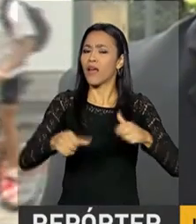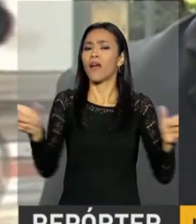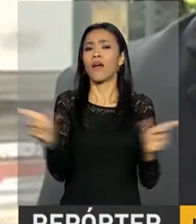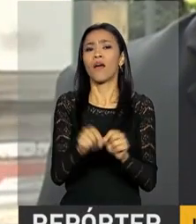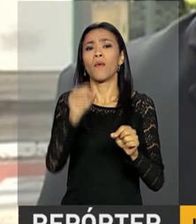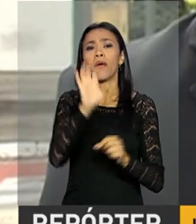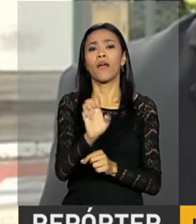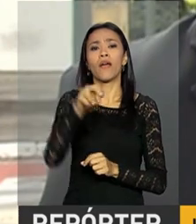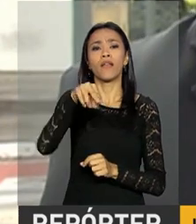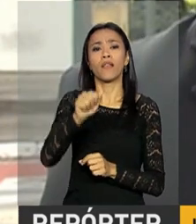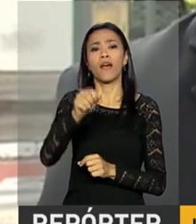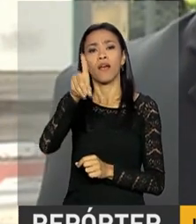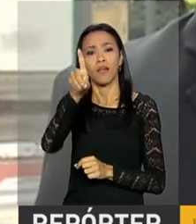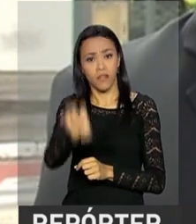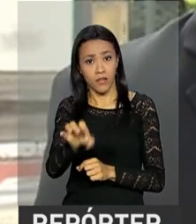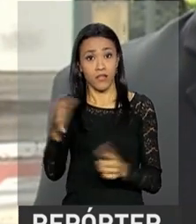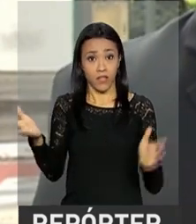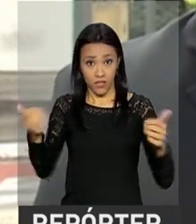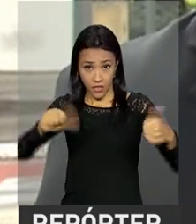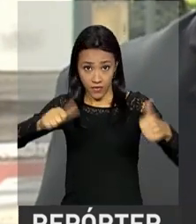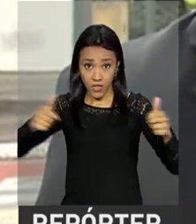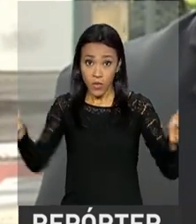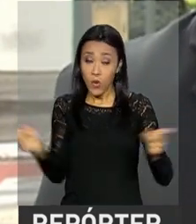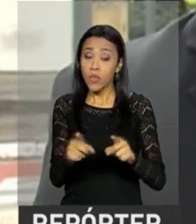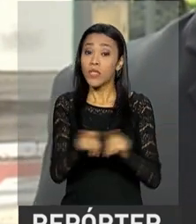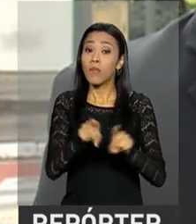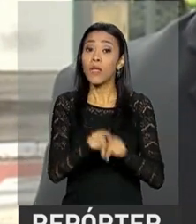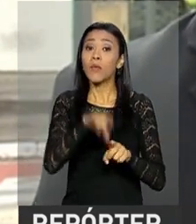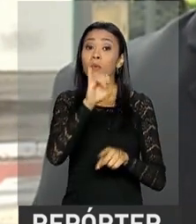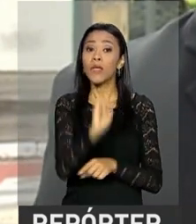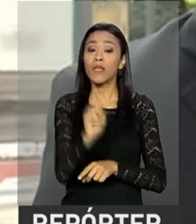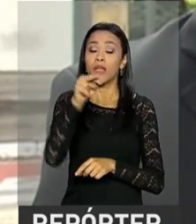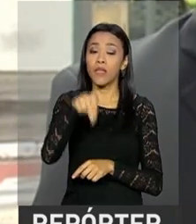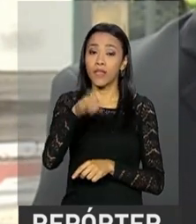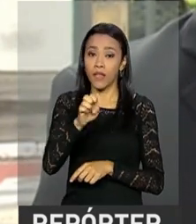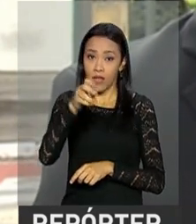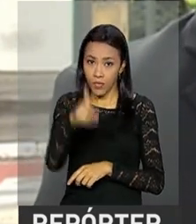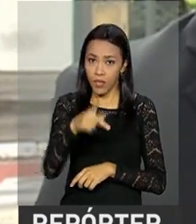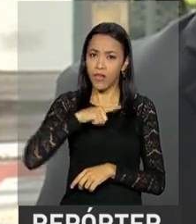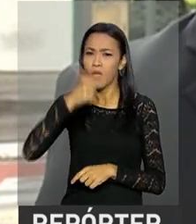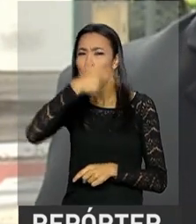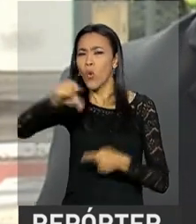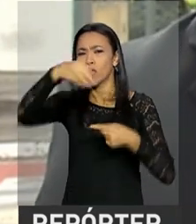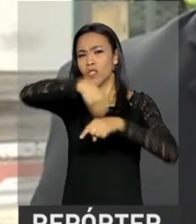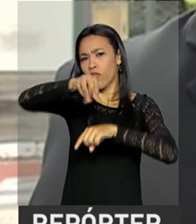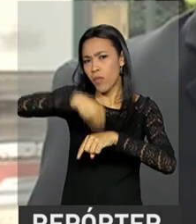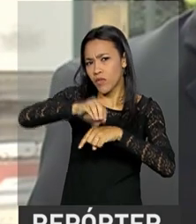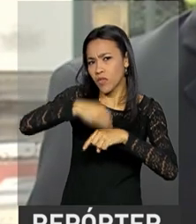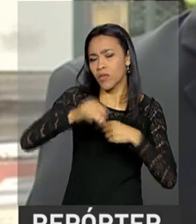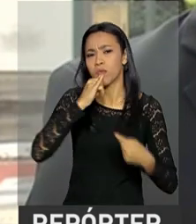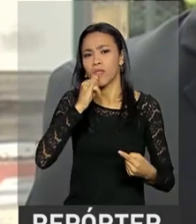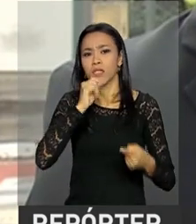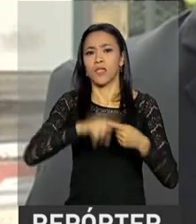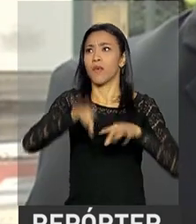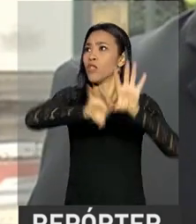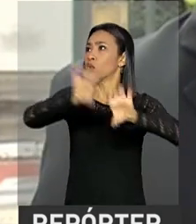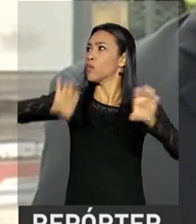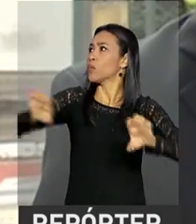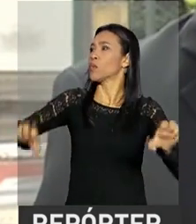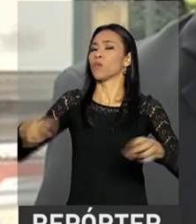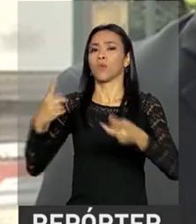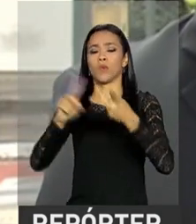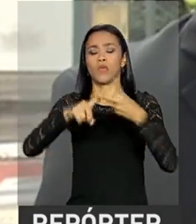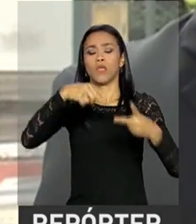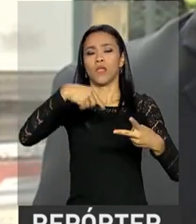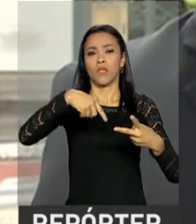instituição além do conhecimento doss alunos o Inep também leva em conta outros indicadores como a infraestrutura da faculdade o